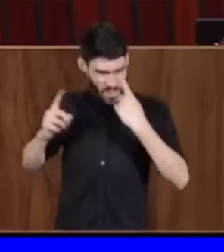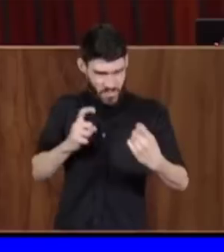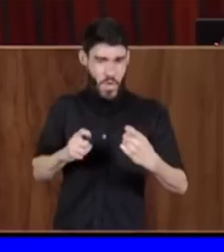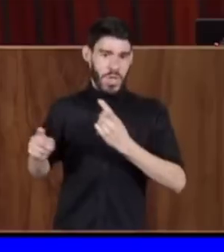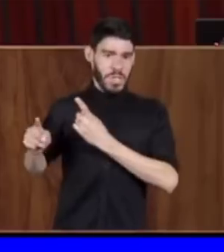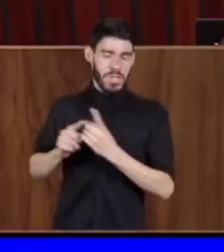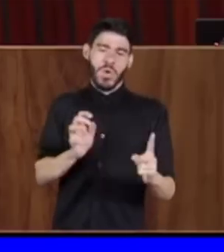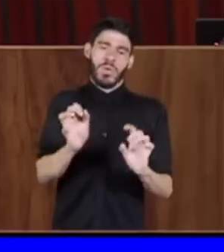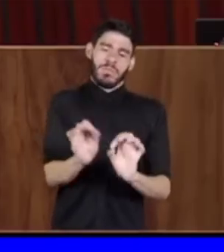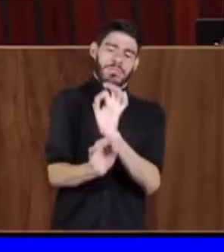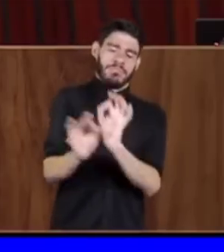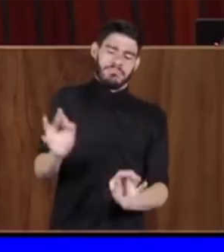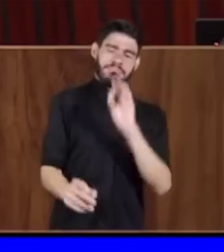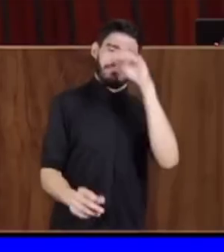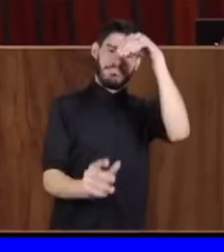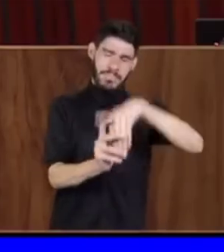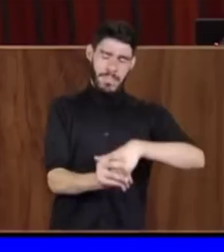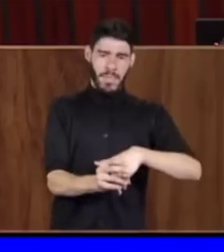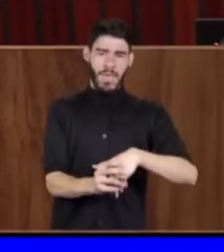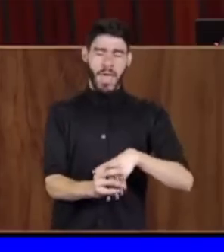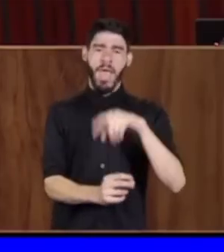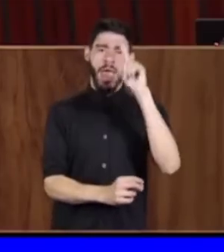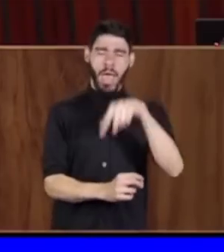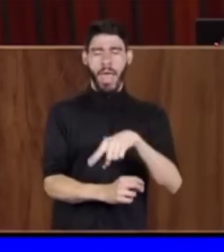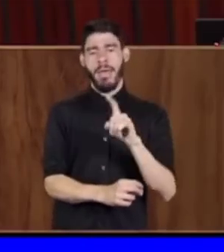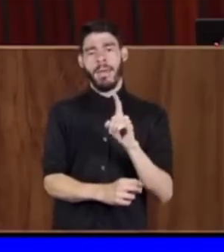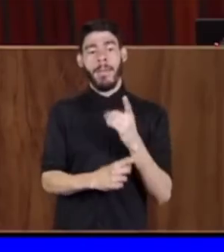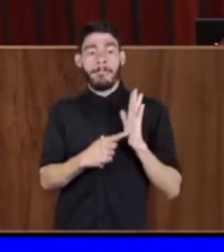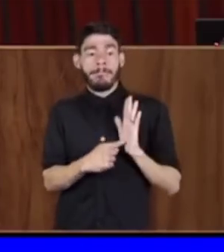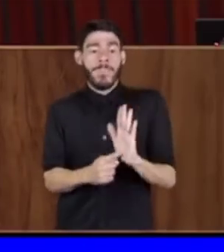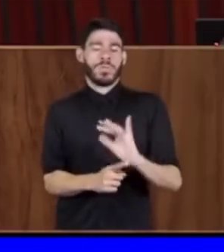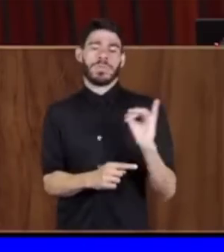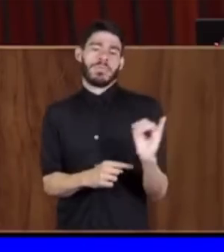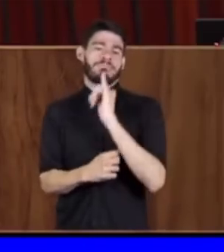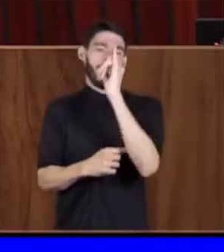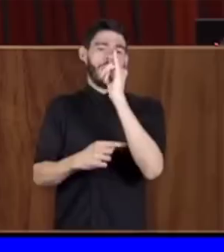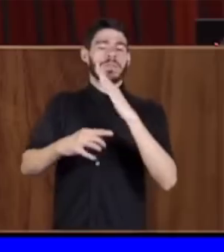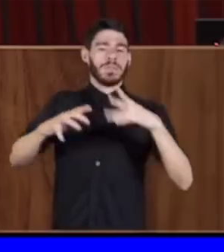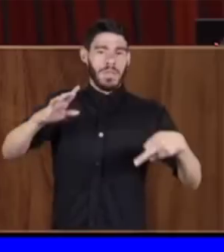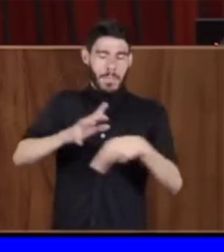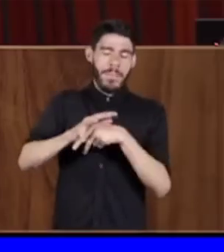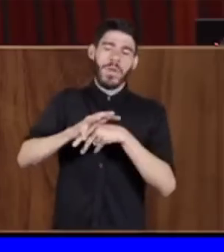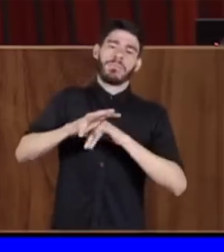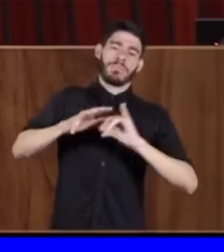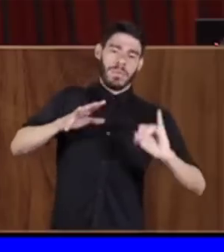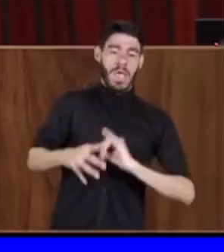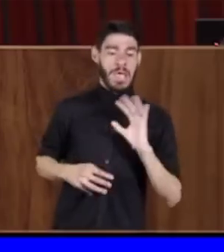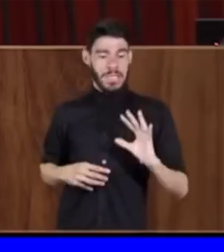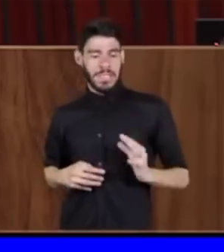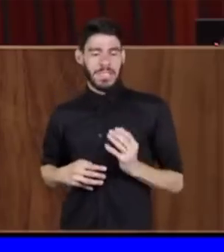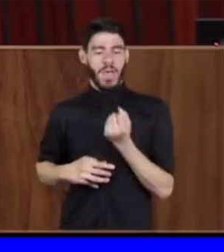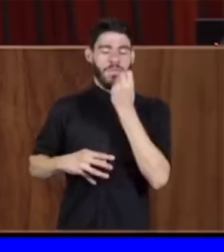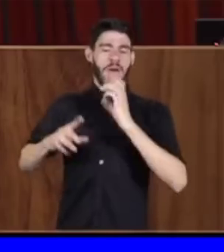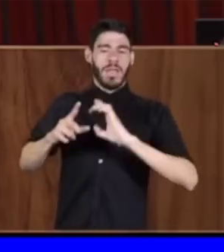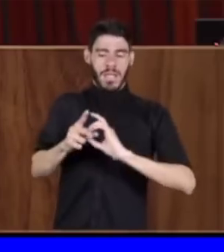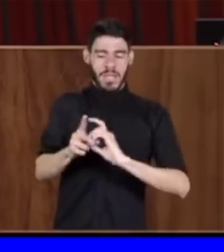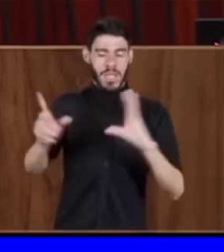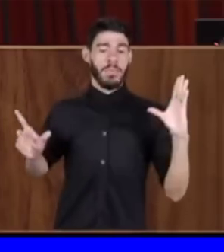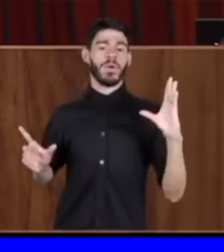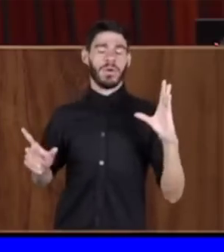justiça eleitoral, na verdade, confirmam a importância da instituição para a salvaguarda da